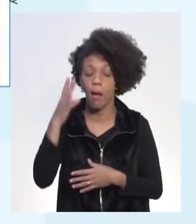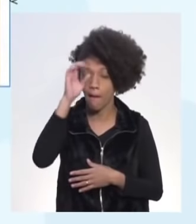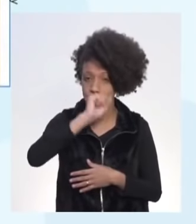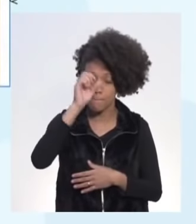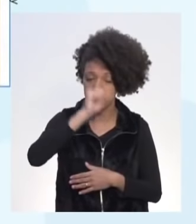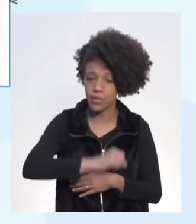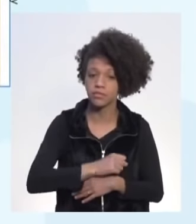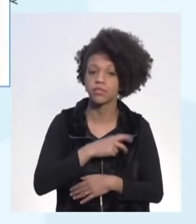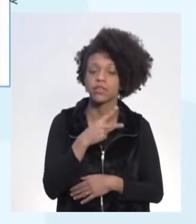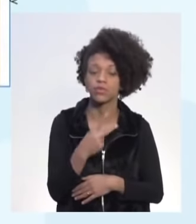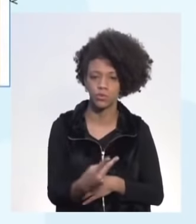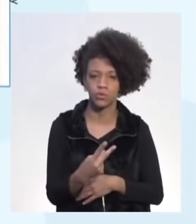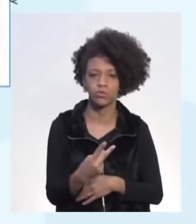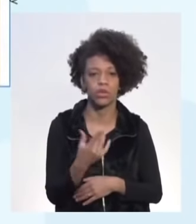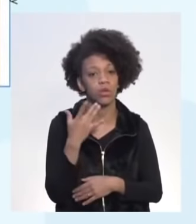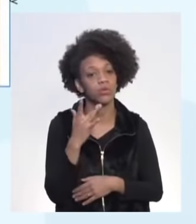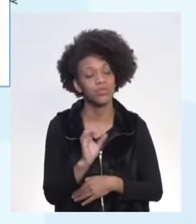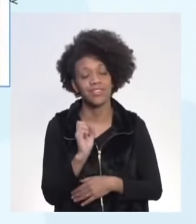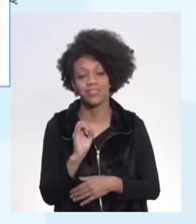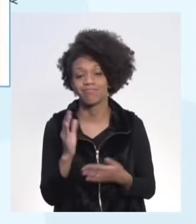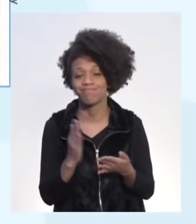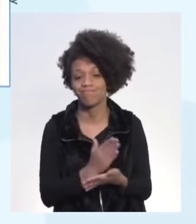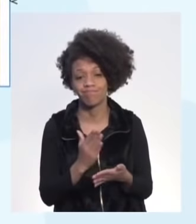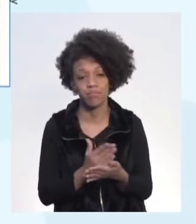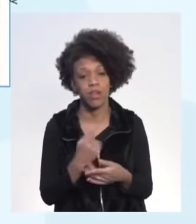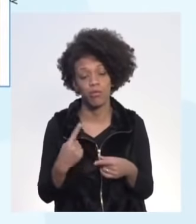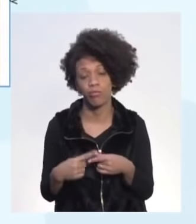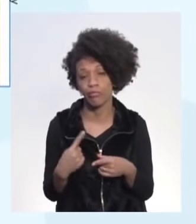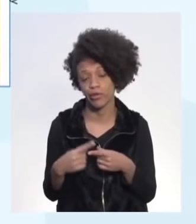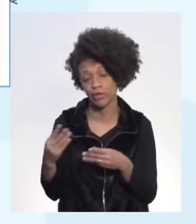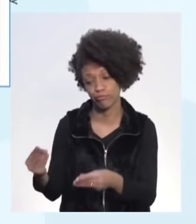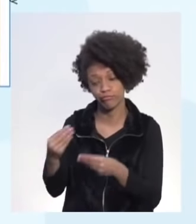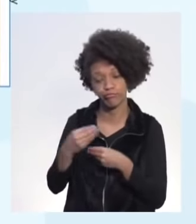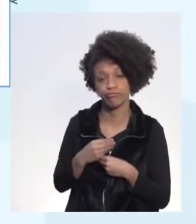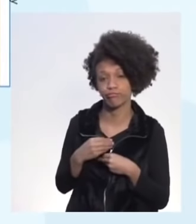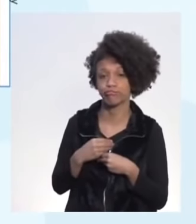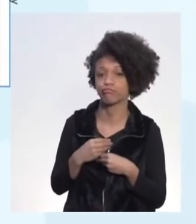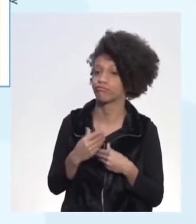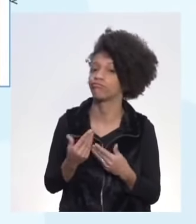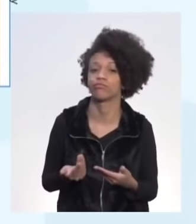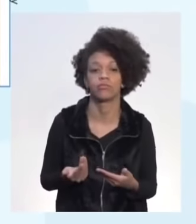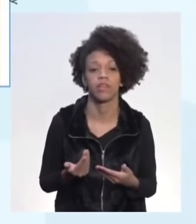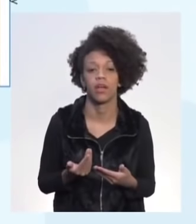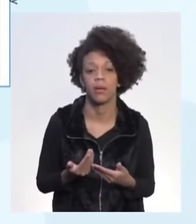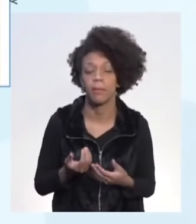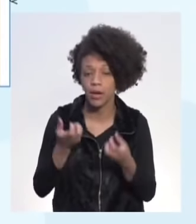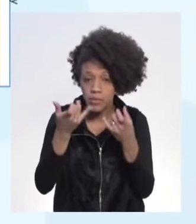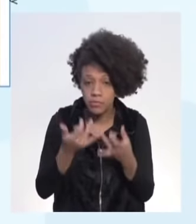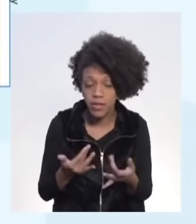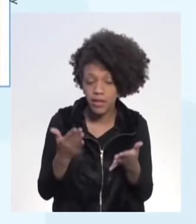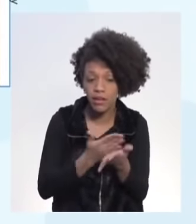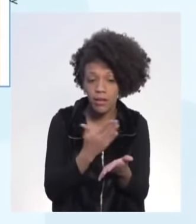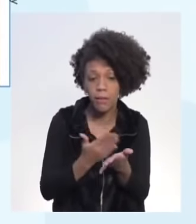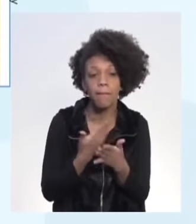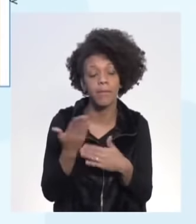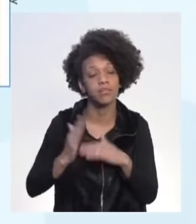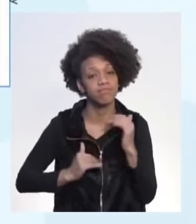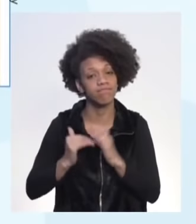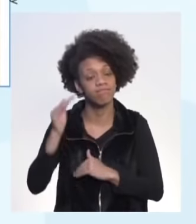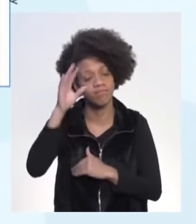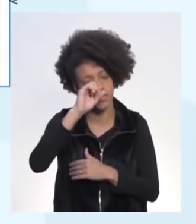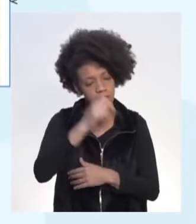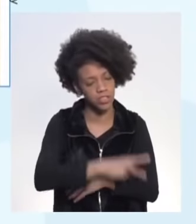a 2. Eu não sei exatamente a página, porque eu não recebi esse caderno do aluno fechadinho para eu mencionar a página, mas é a situação de aprendizagem 2, tá